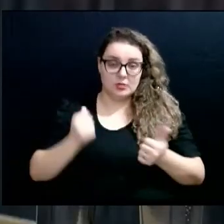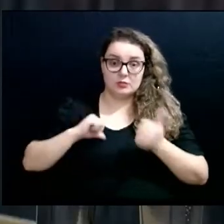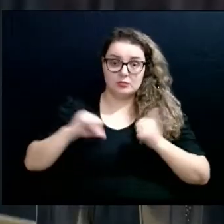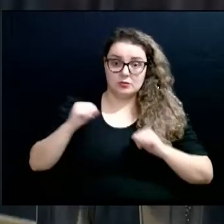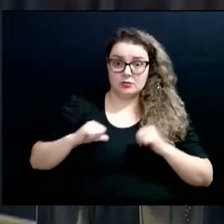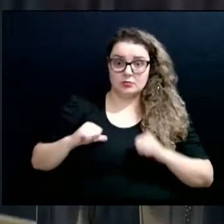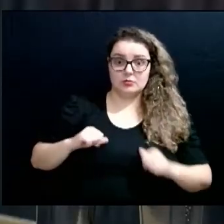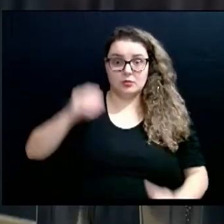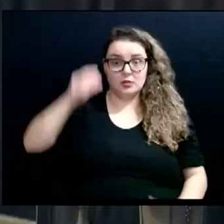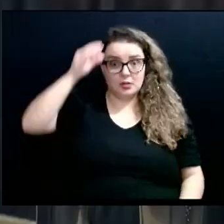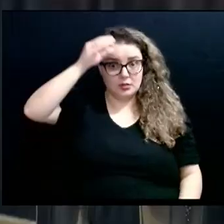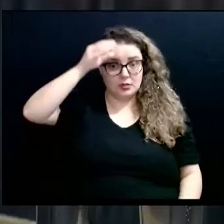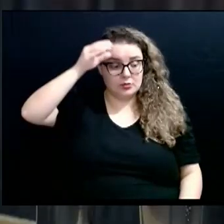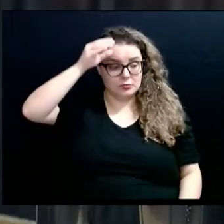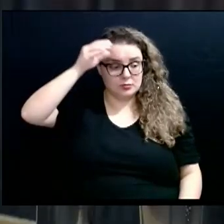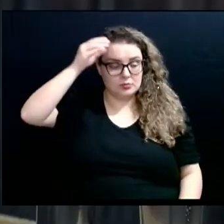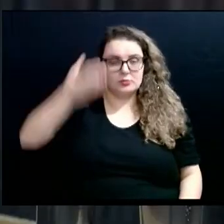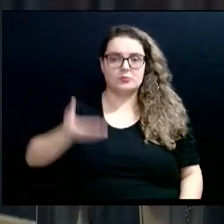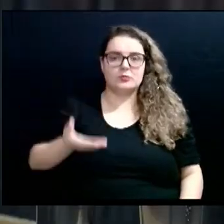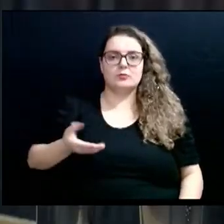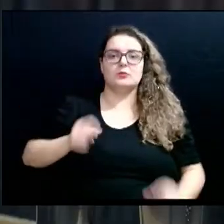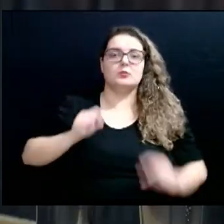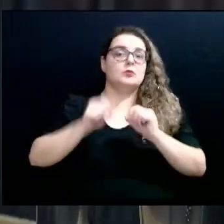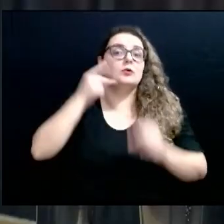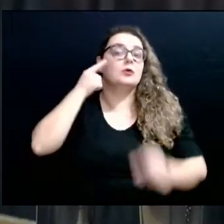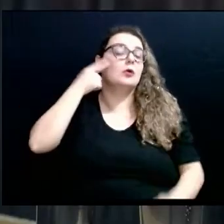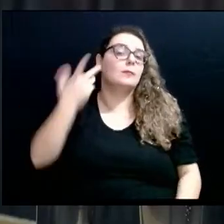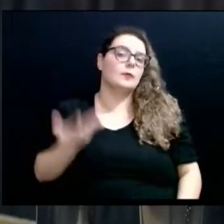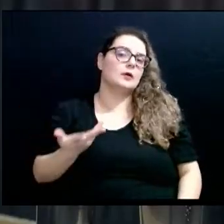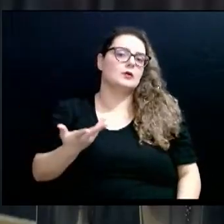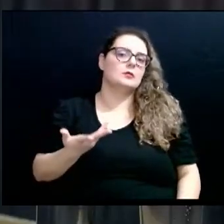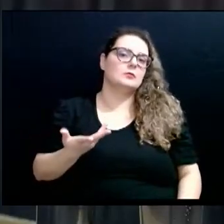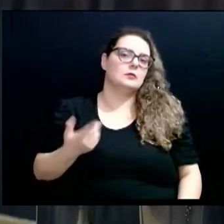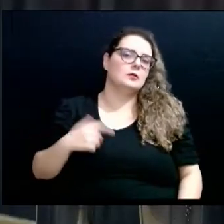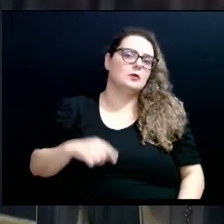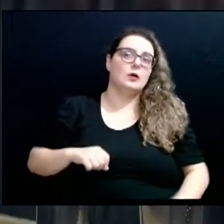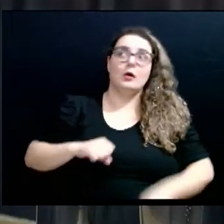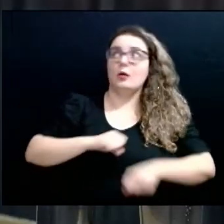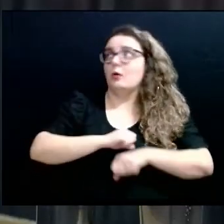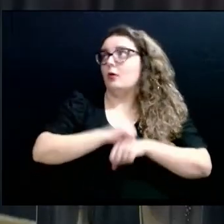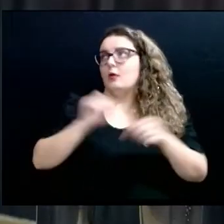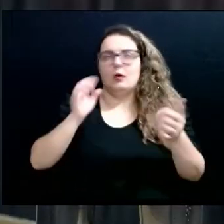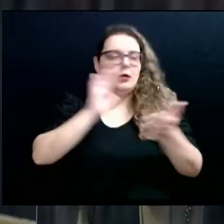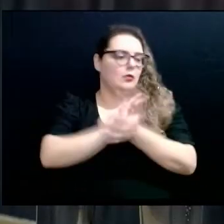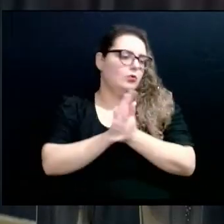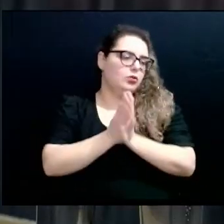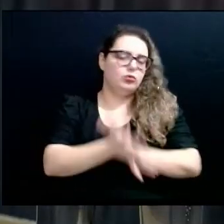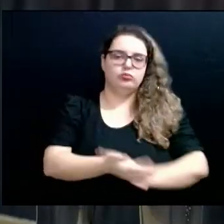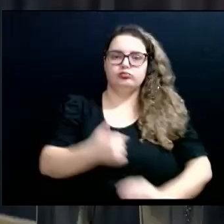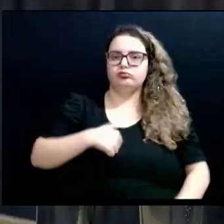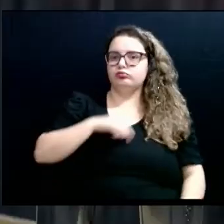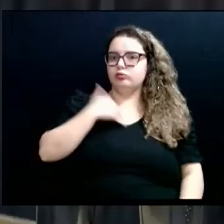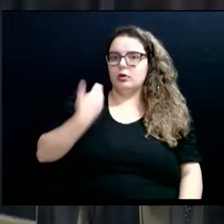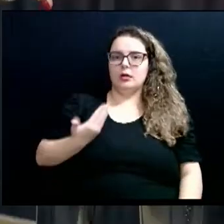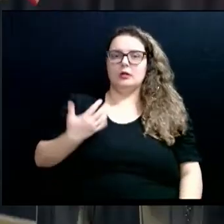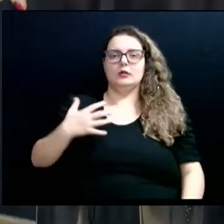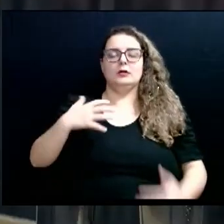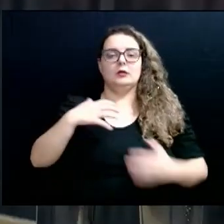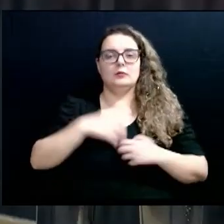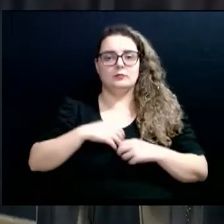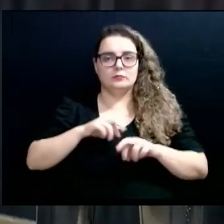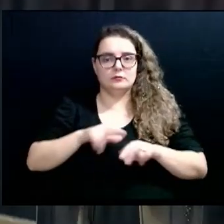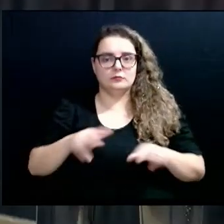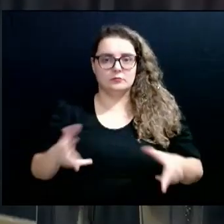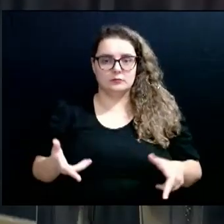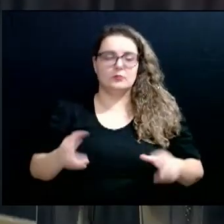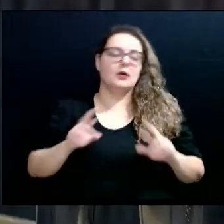né? Assim, o que eu penso sobre aquilo? Que aquilo ali vai acabar comigo, vai me matar. E a emoção é diferente. Então,